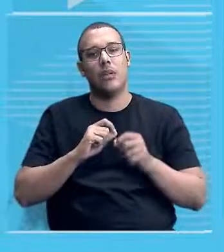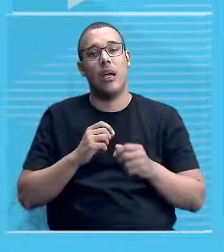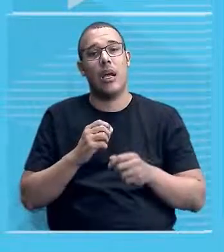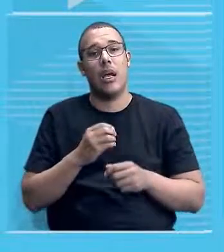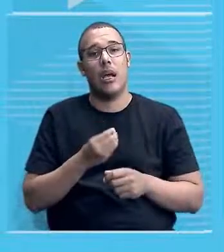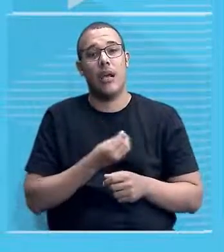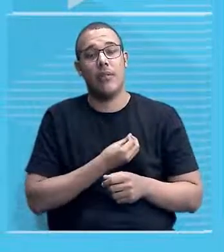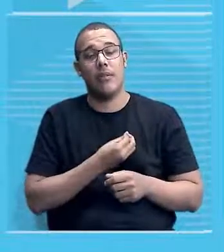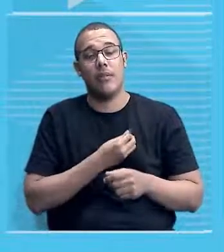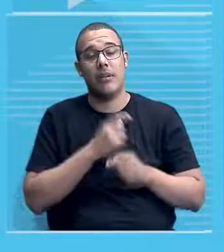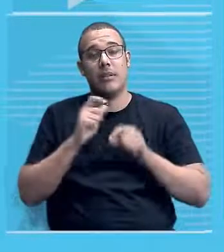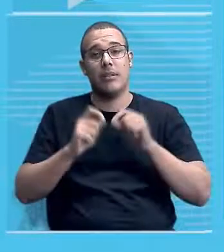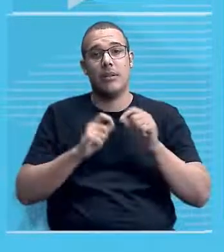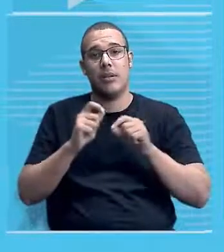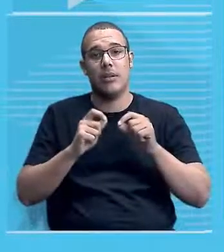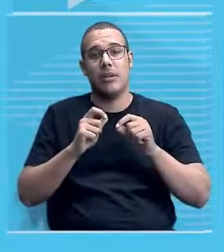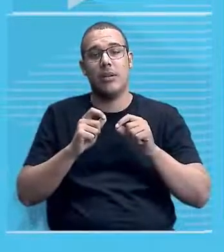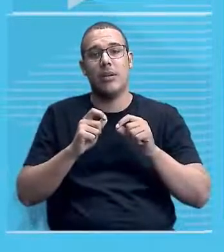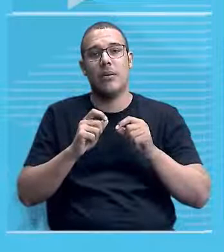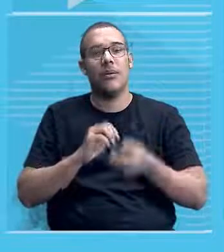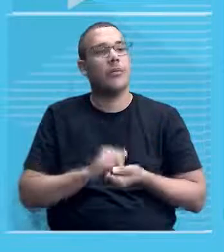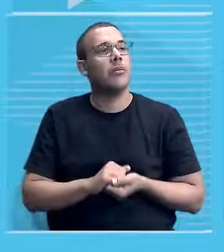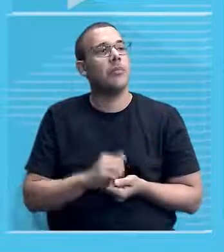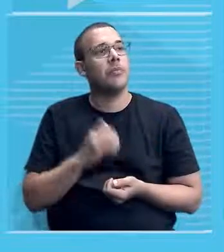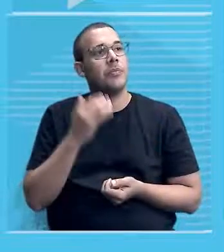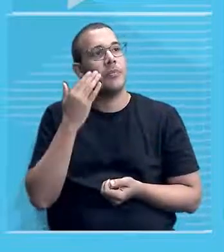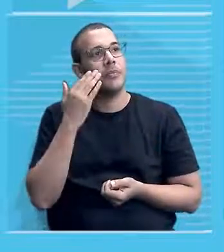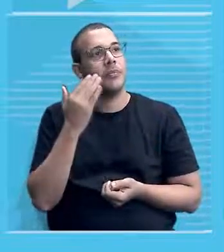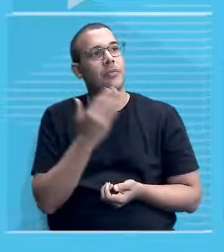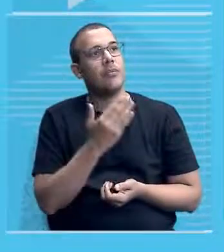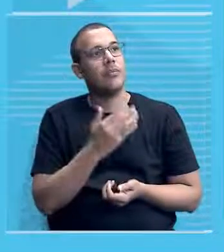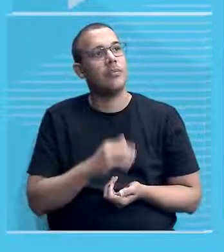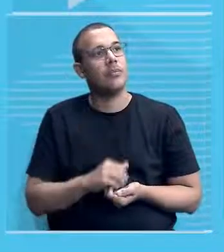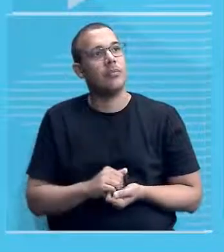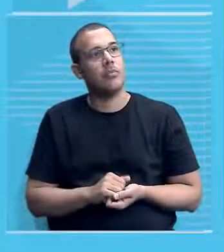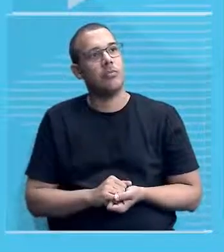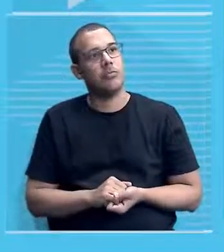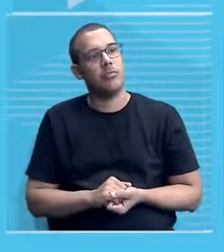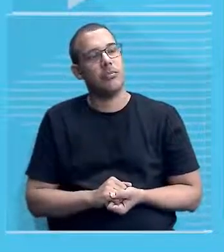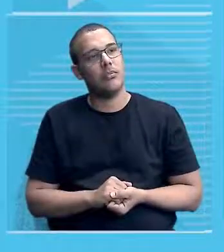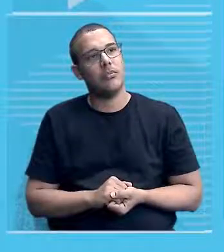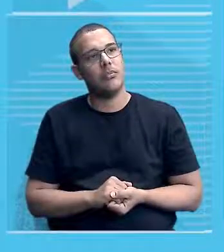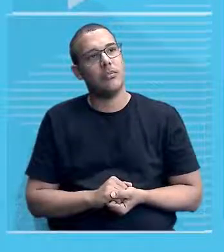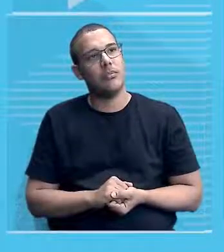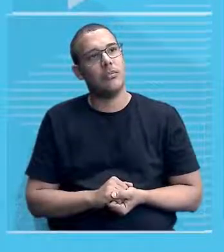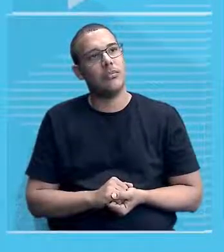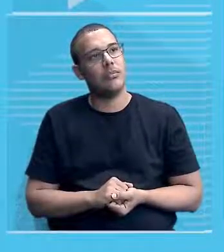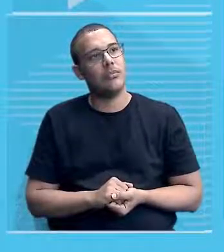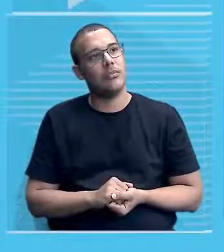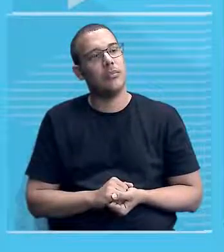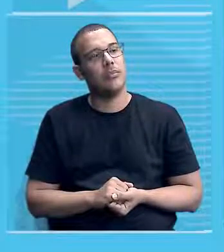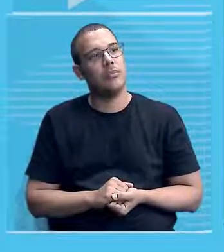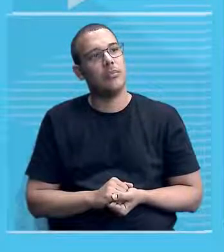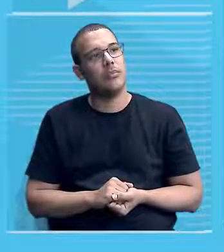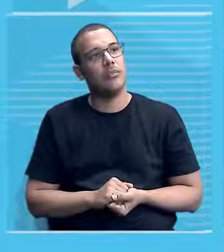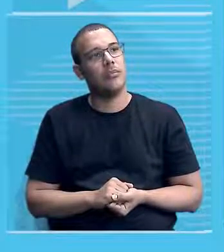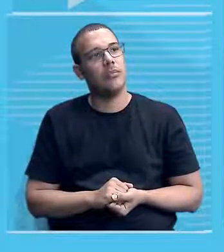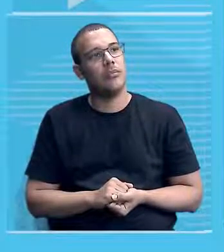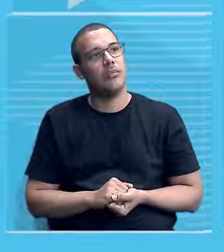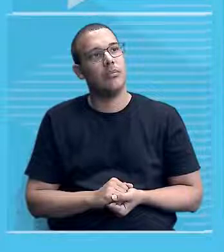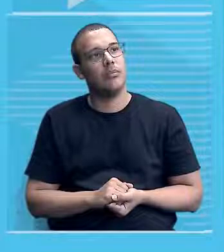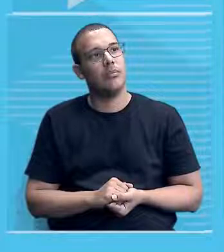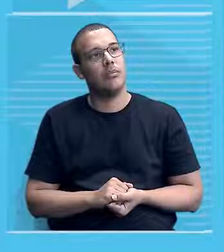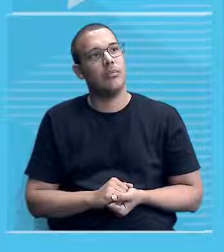aos apelos da terra natal né diz assim puxa dessas penhas né os